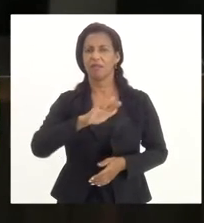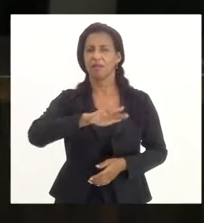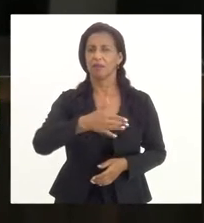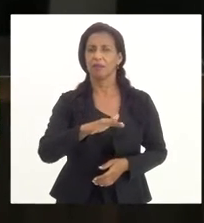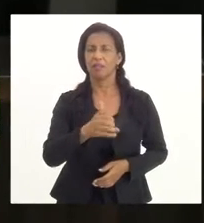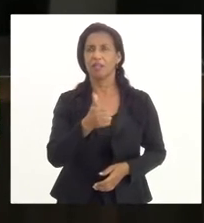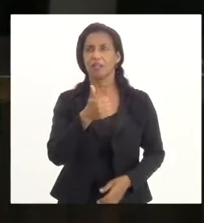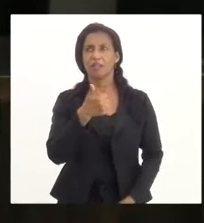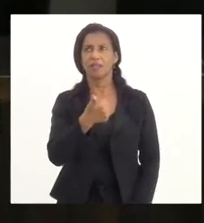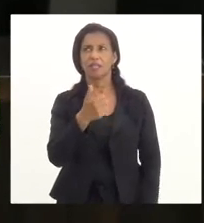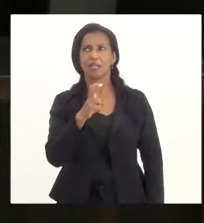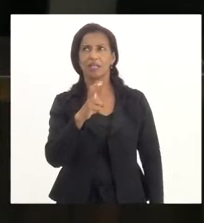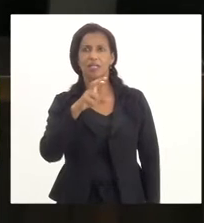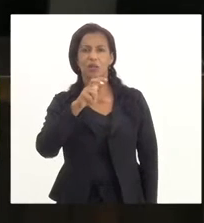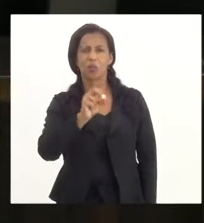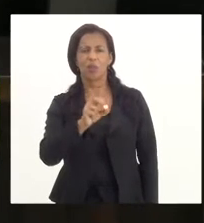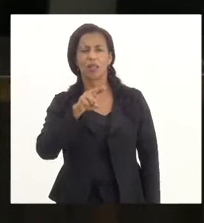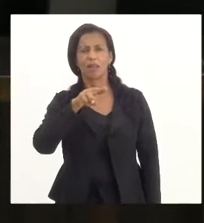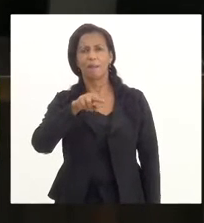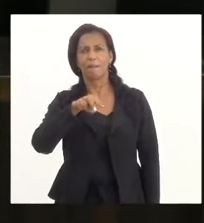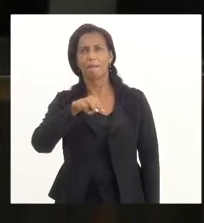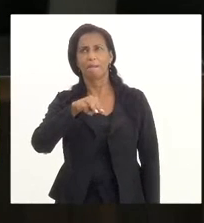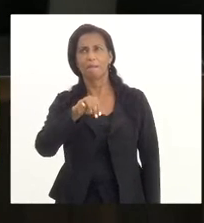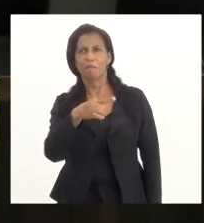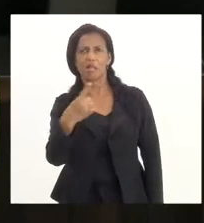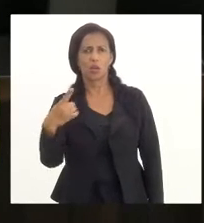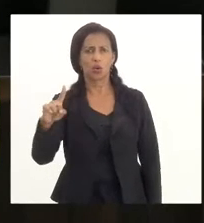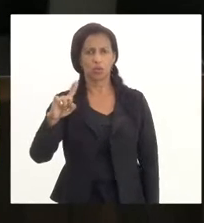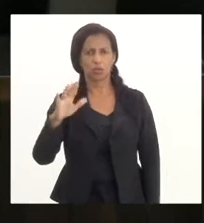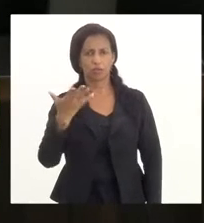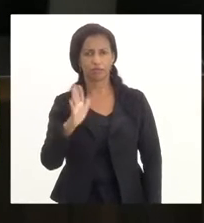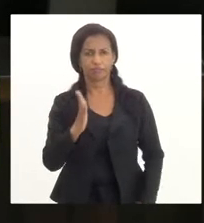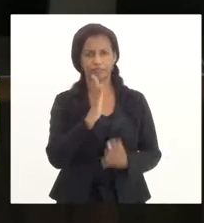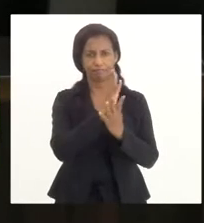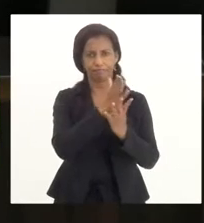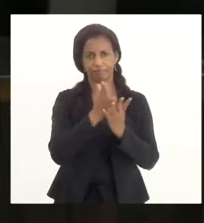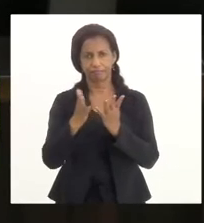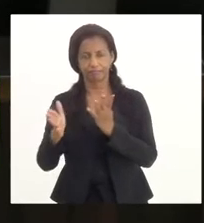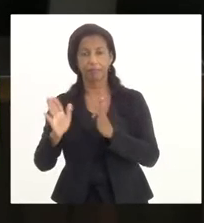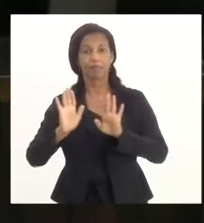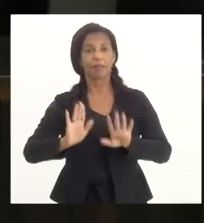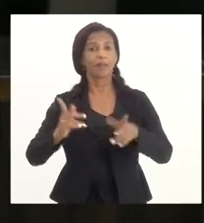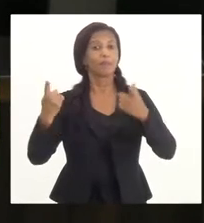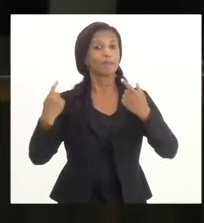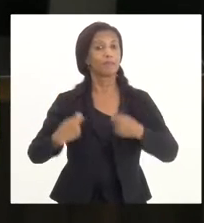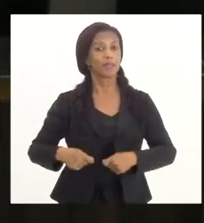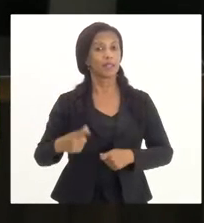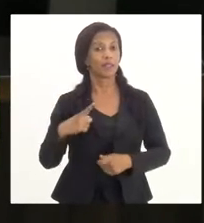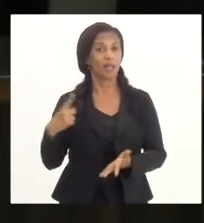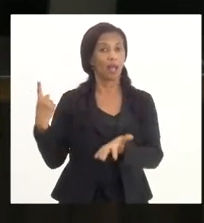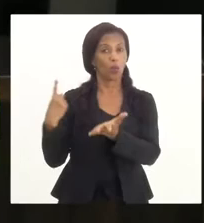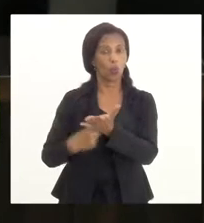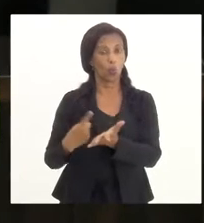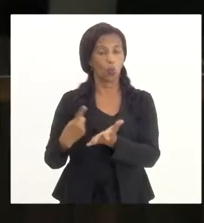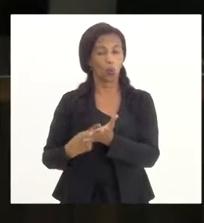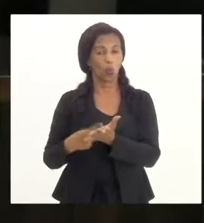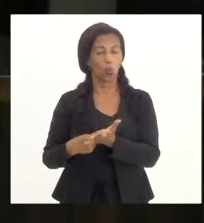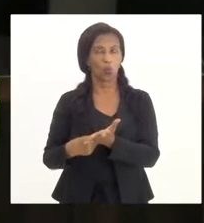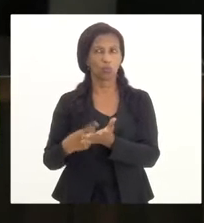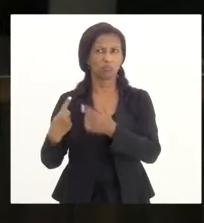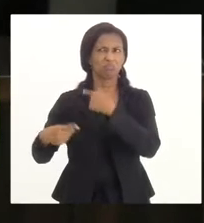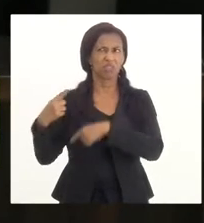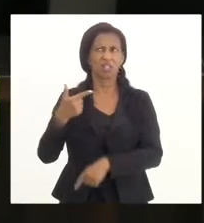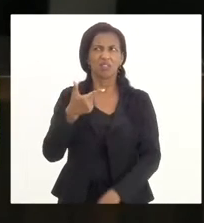aproximadamente 150 milhões mas para isso era necessário você é uma coisa de 20 de